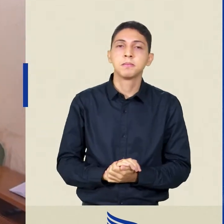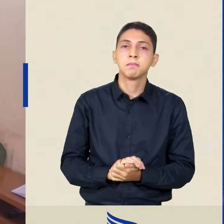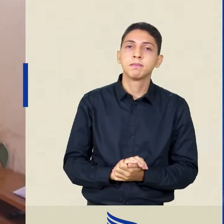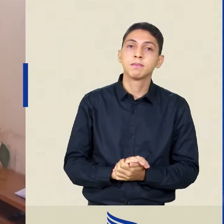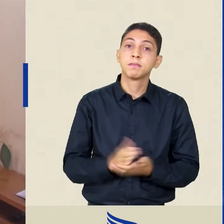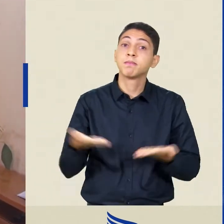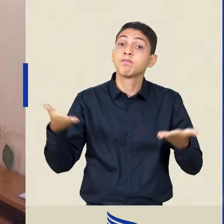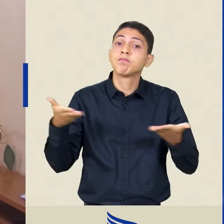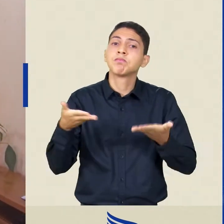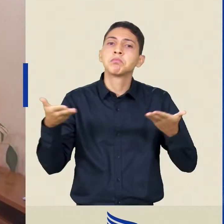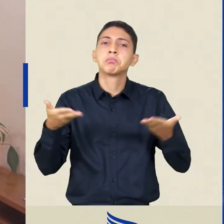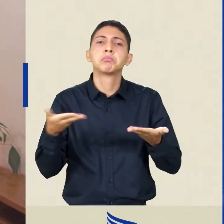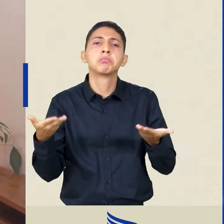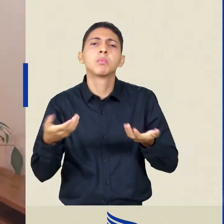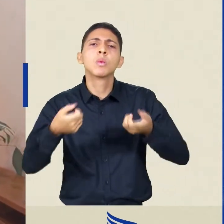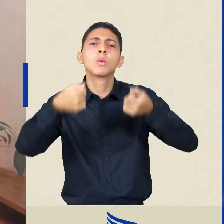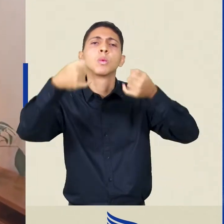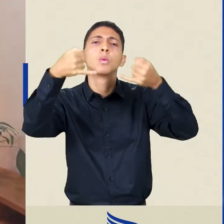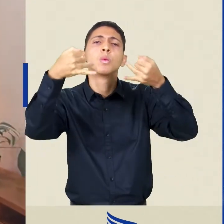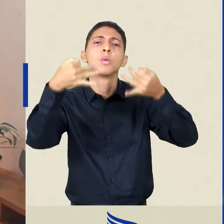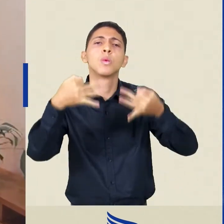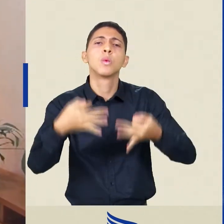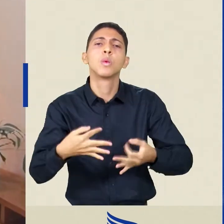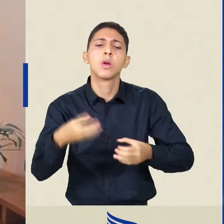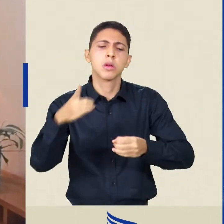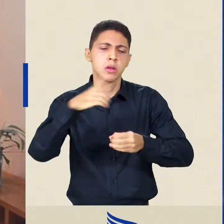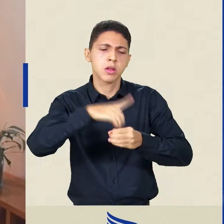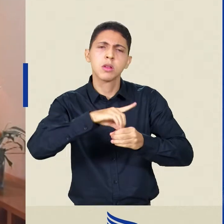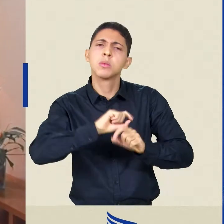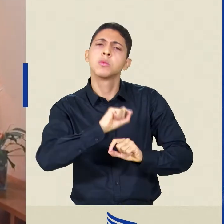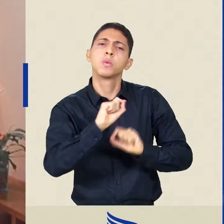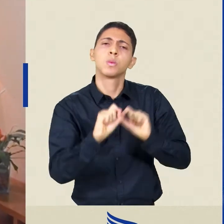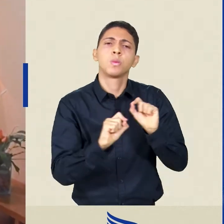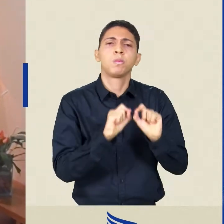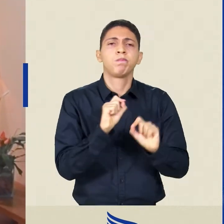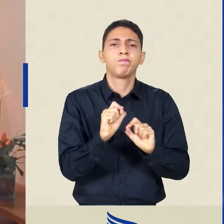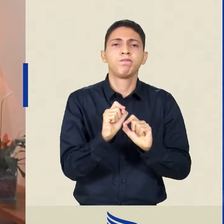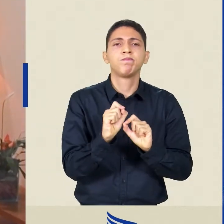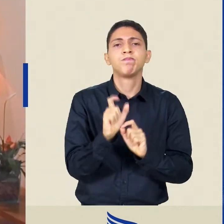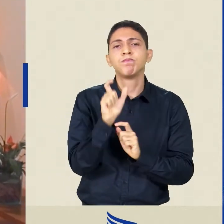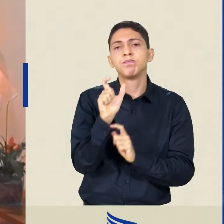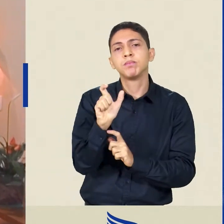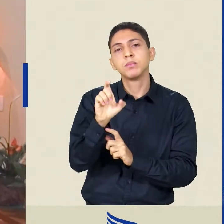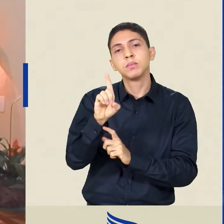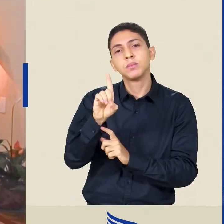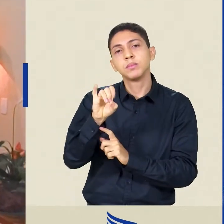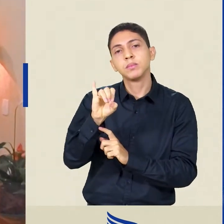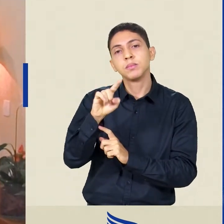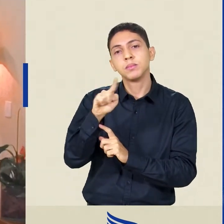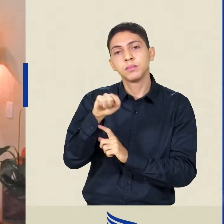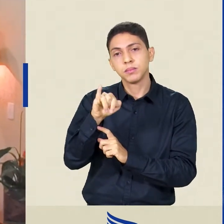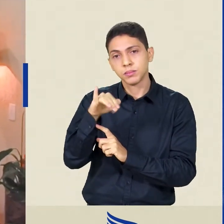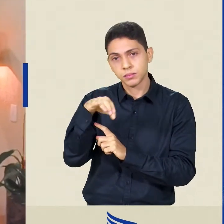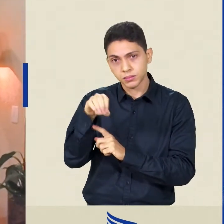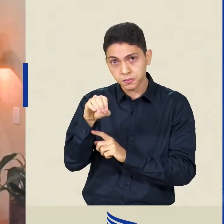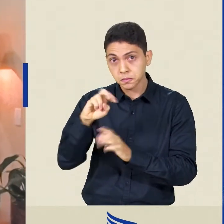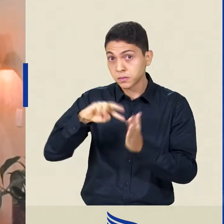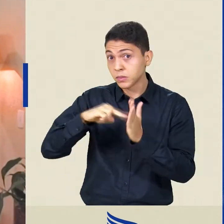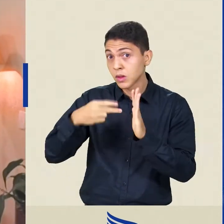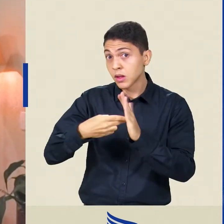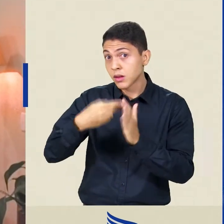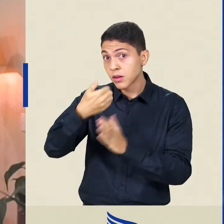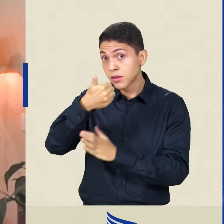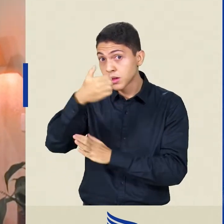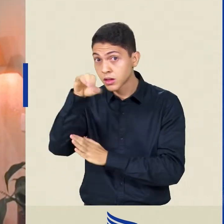vamos definir precisamente o que é o dízimo. A palavra dízimo significa 1/10. De todas